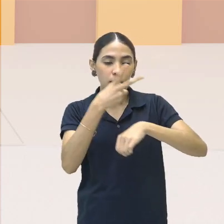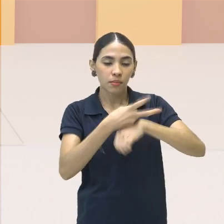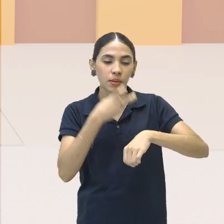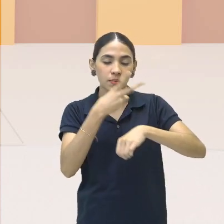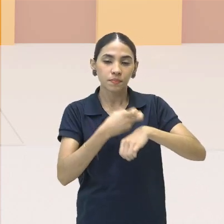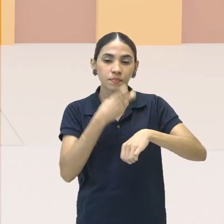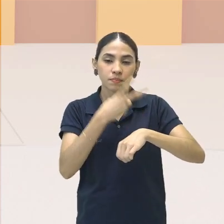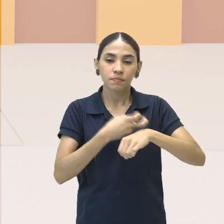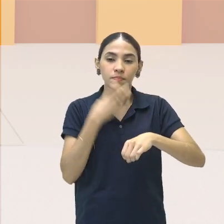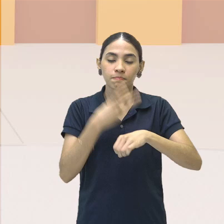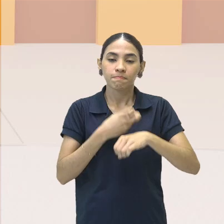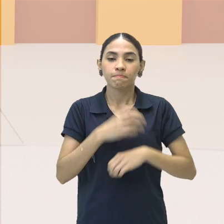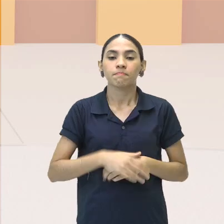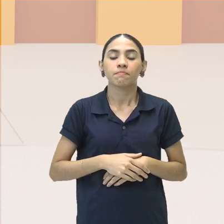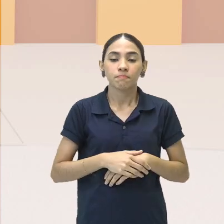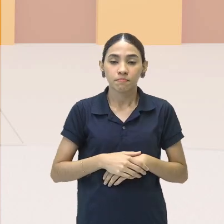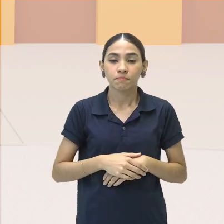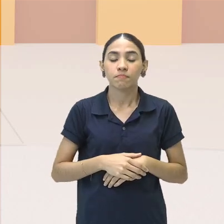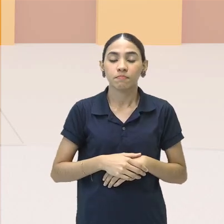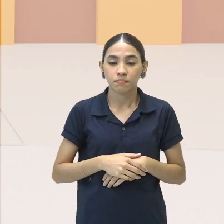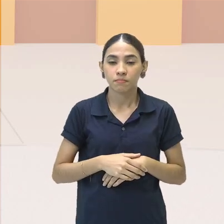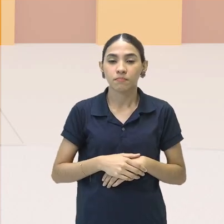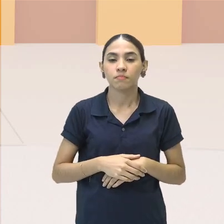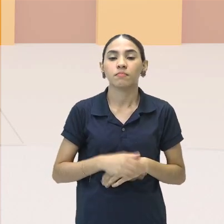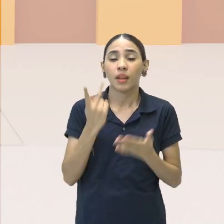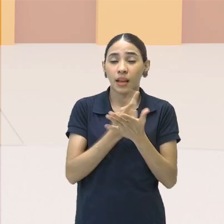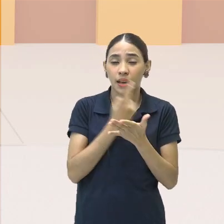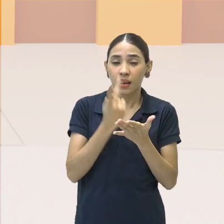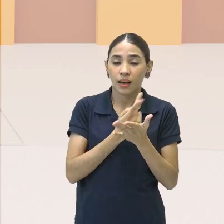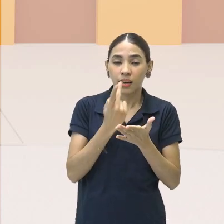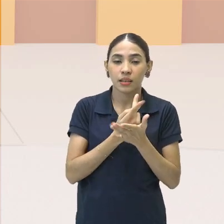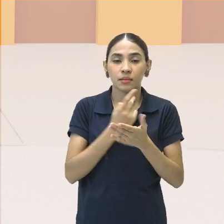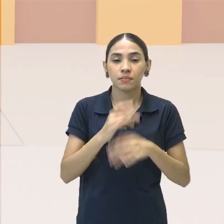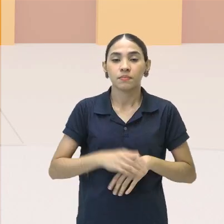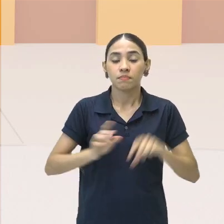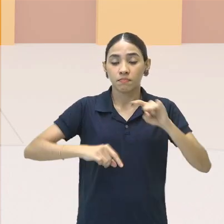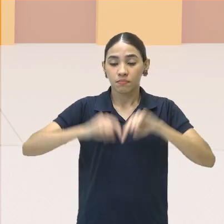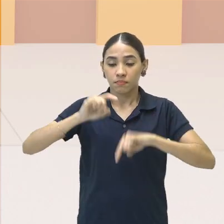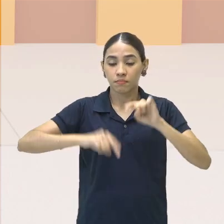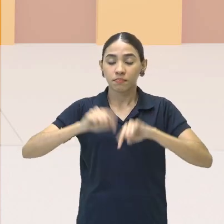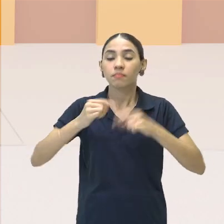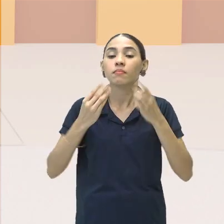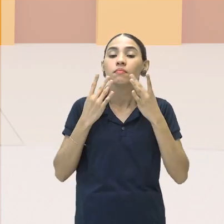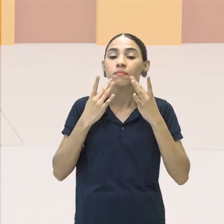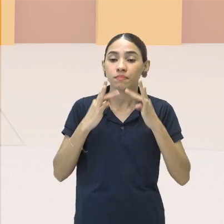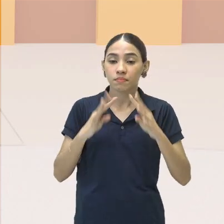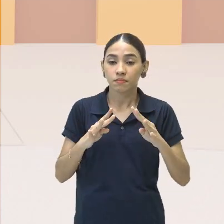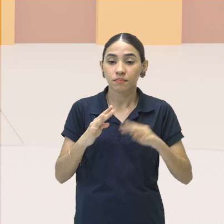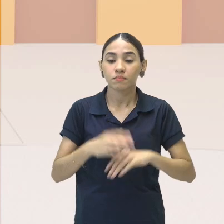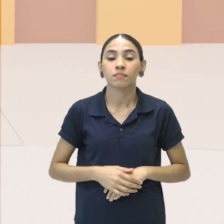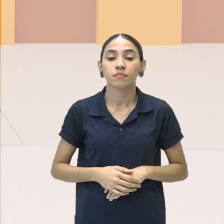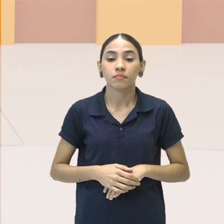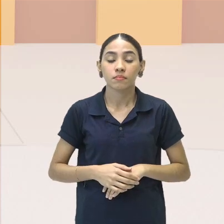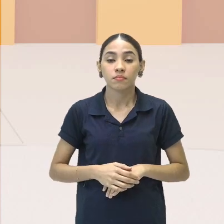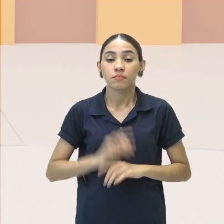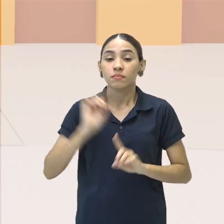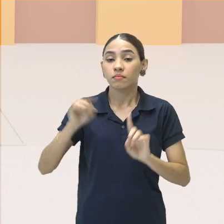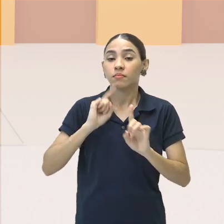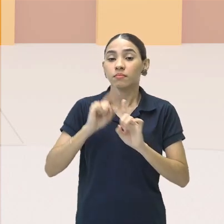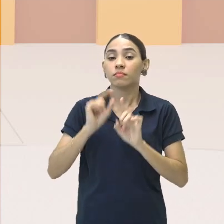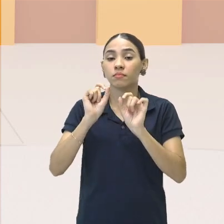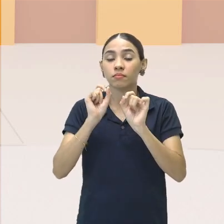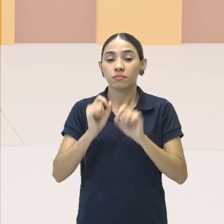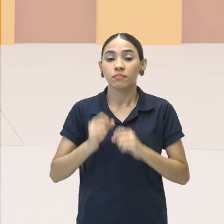de forma desordenada os recursos naturais, né? Em prol